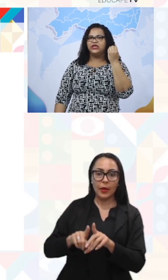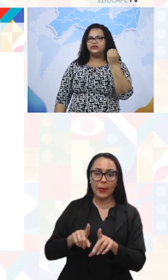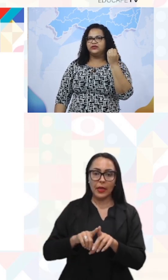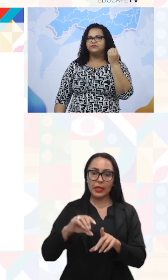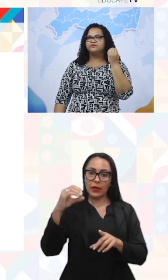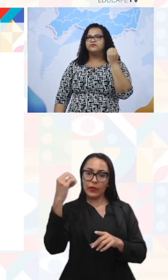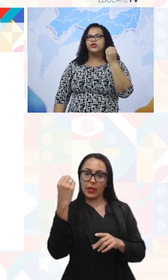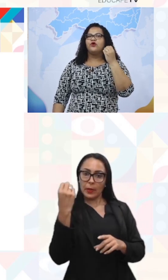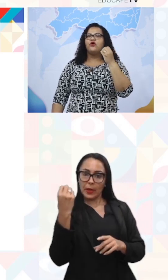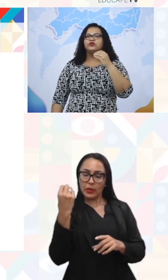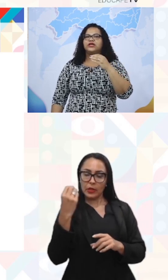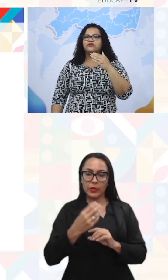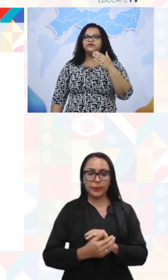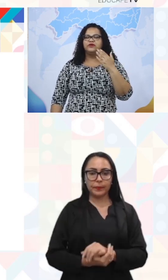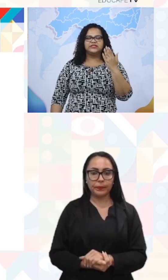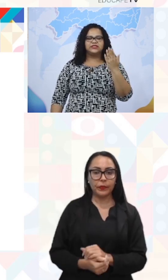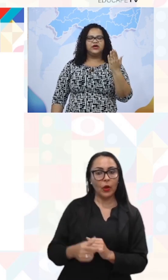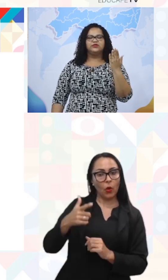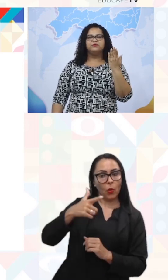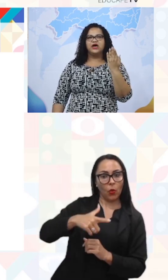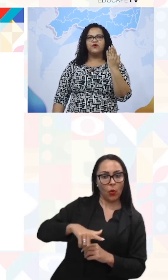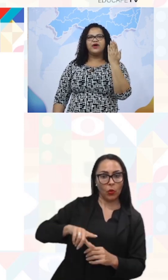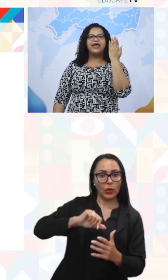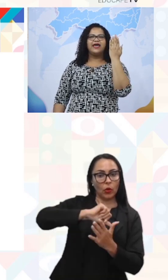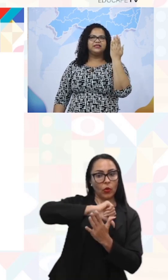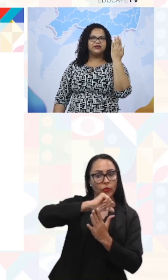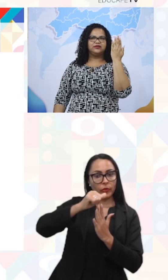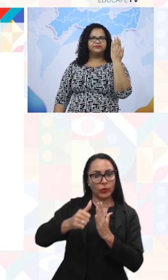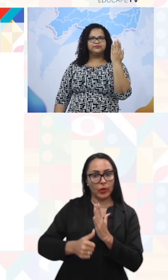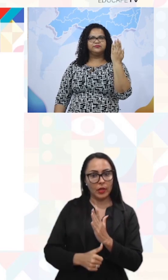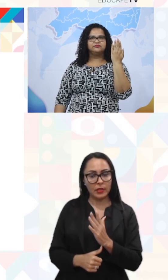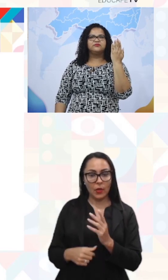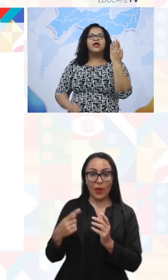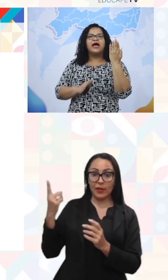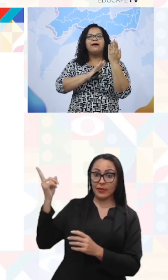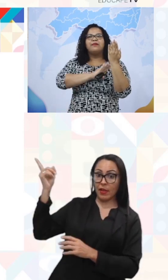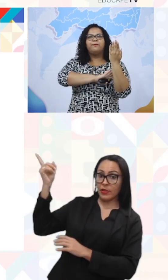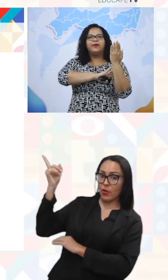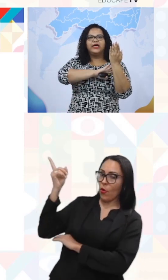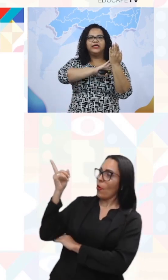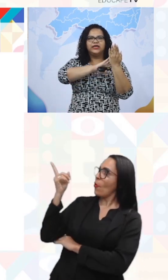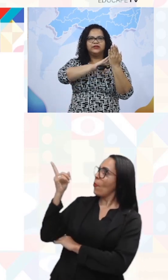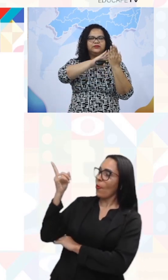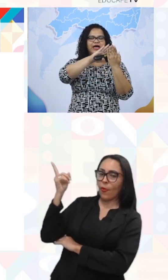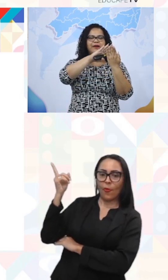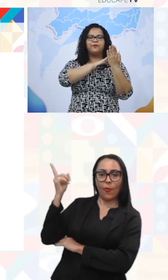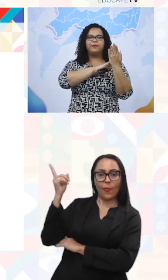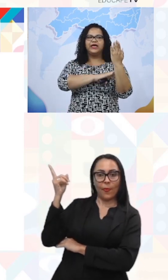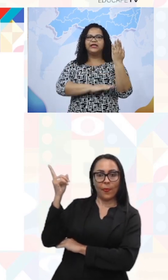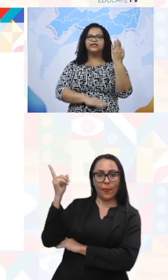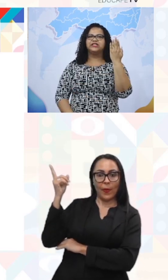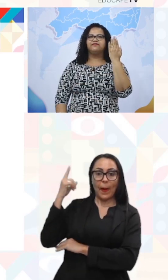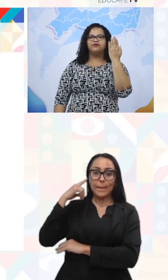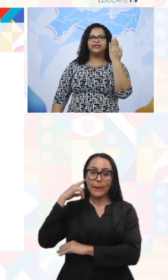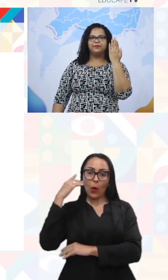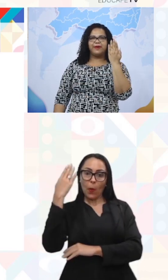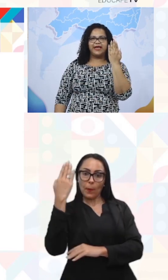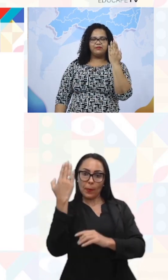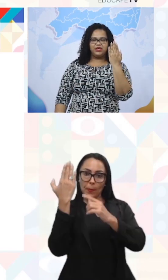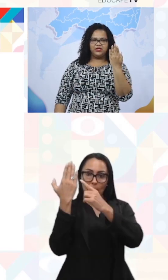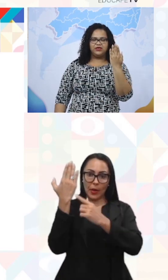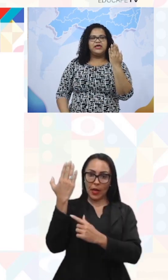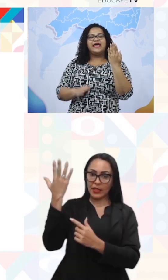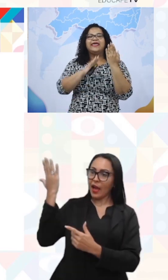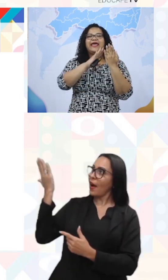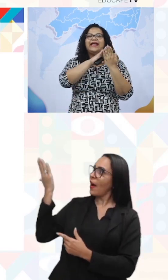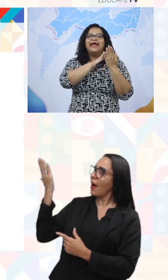a gente. Outra configuração de mão é essa. A mão plana. A mão plana está voltada para